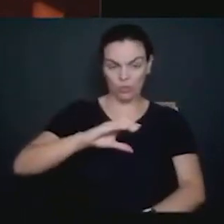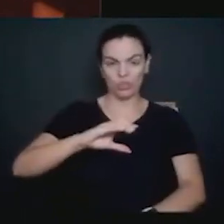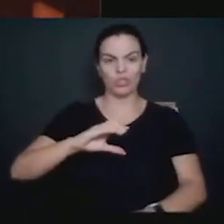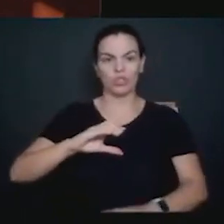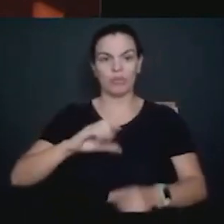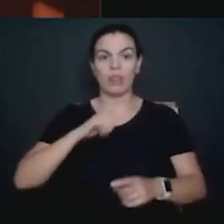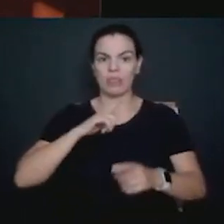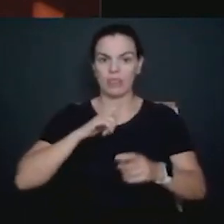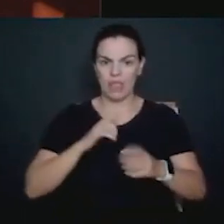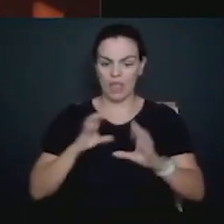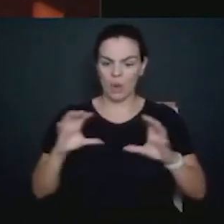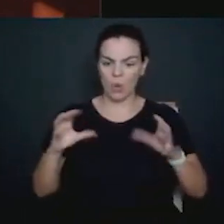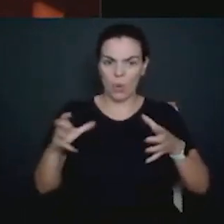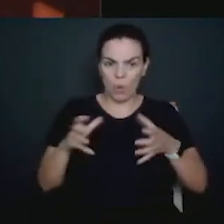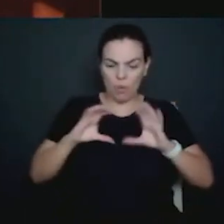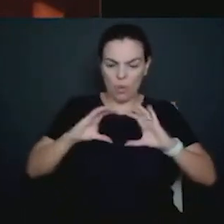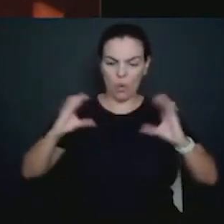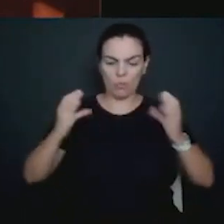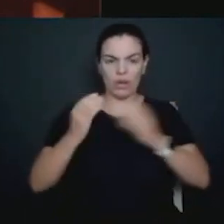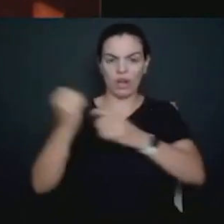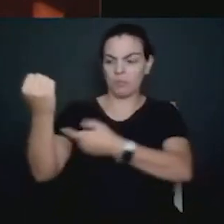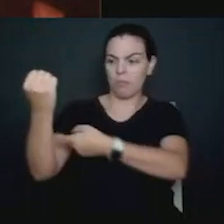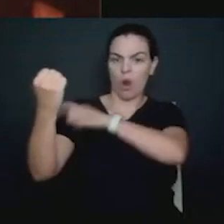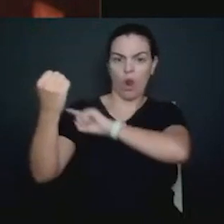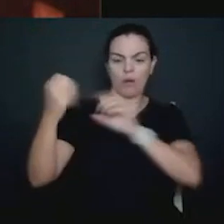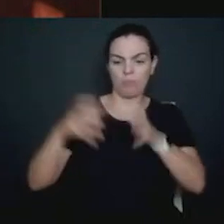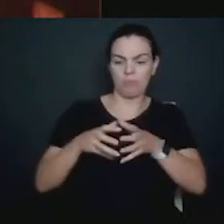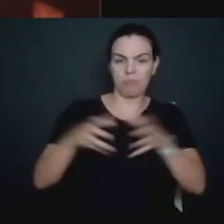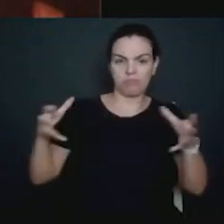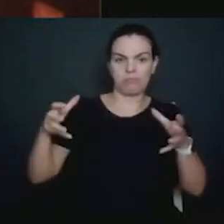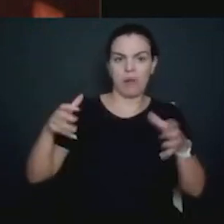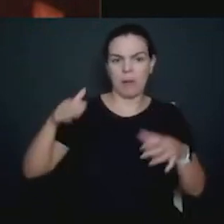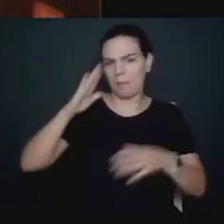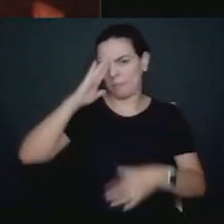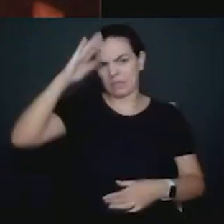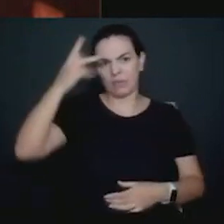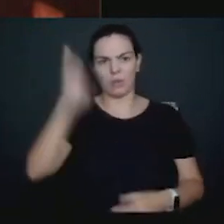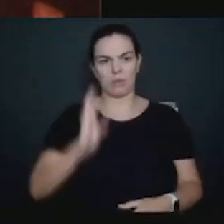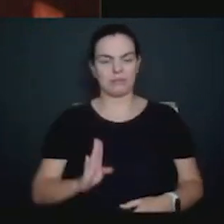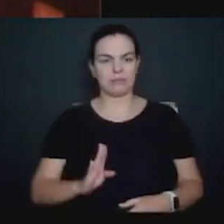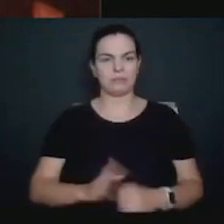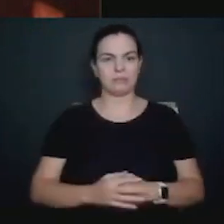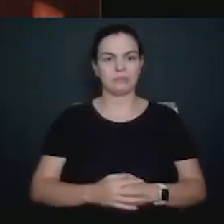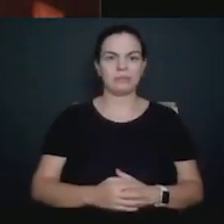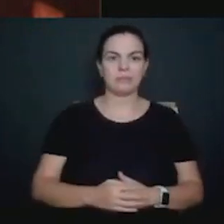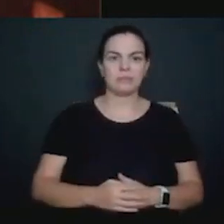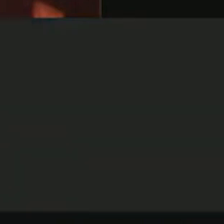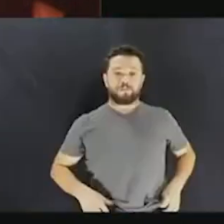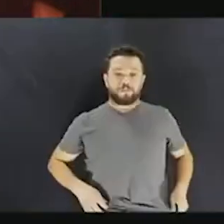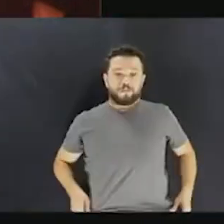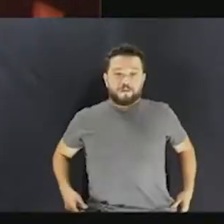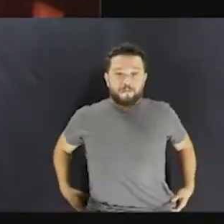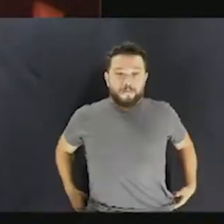Brasil João Paulo I foi o único Papa visitar Curitiba entre os dias